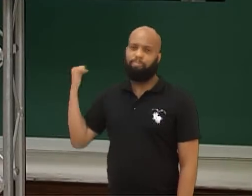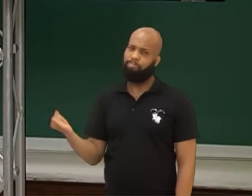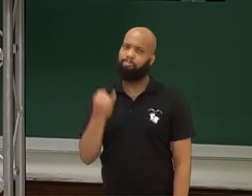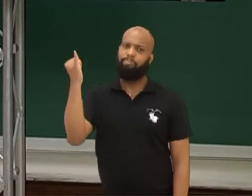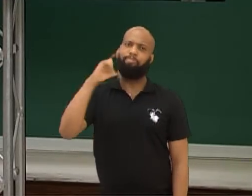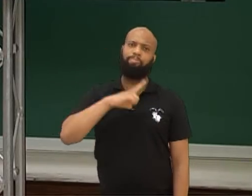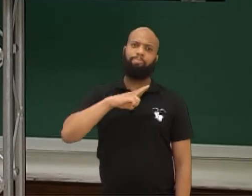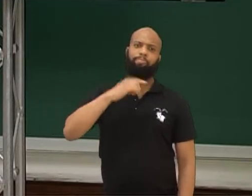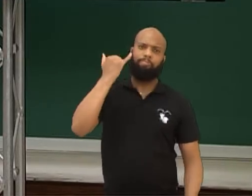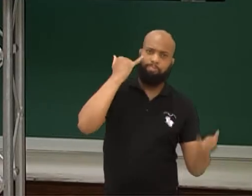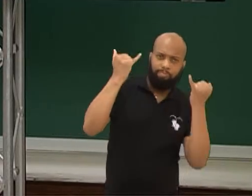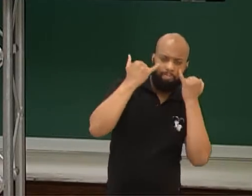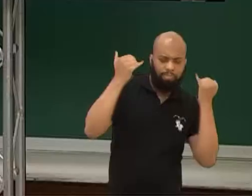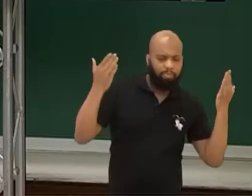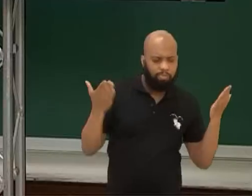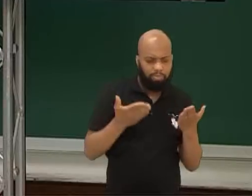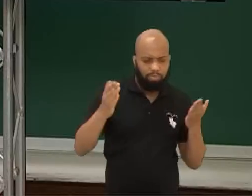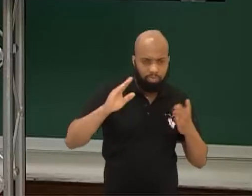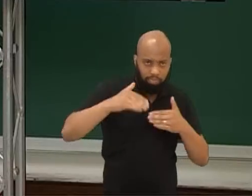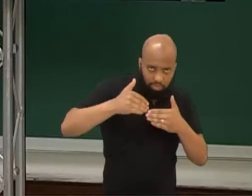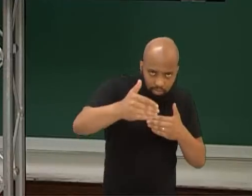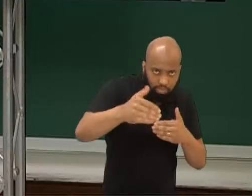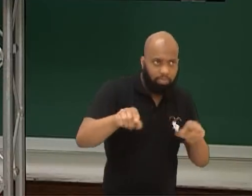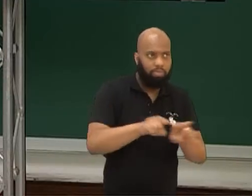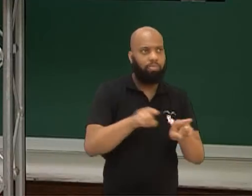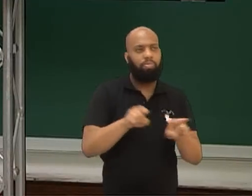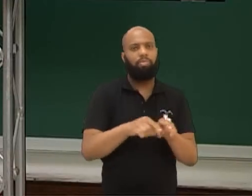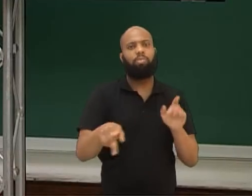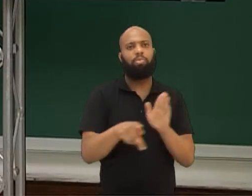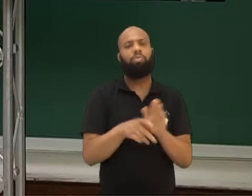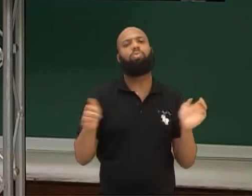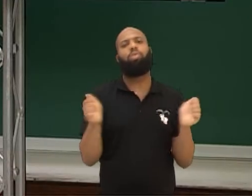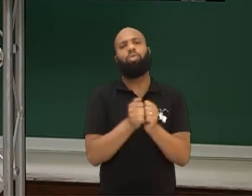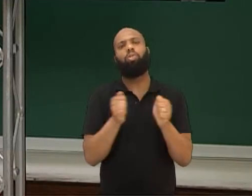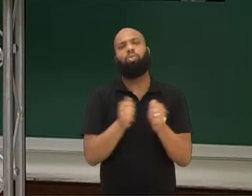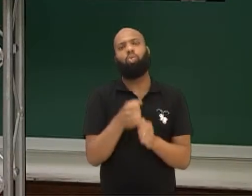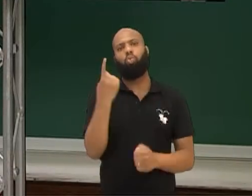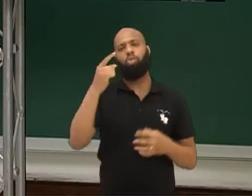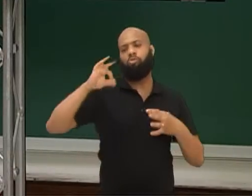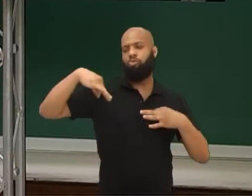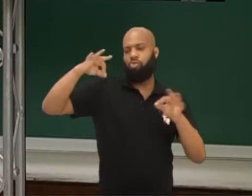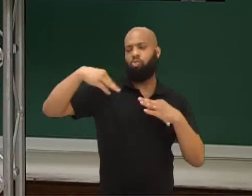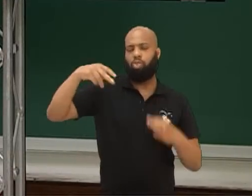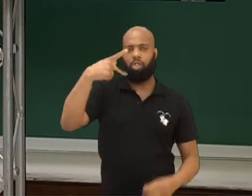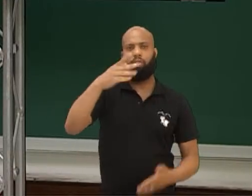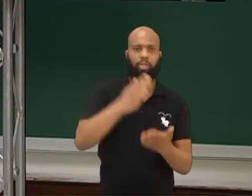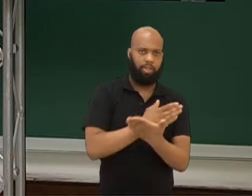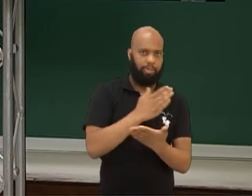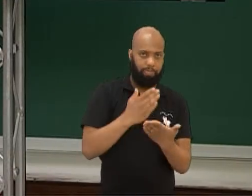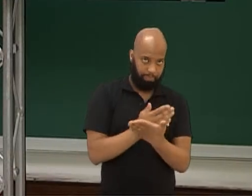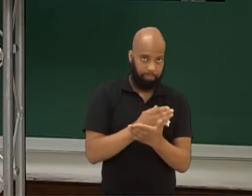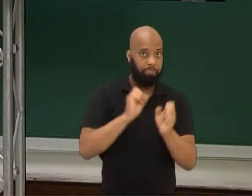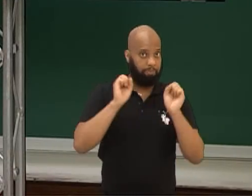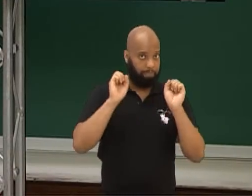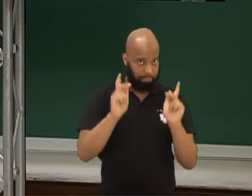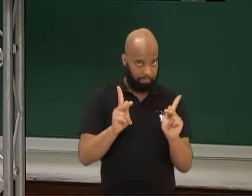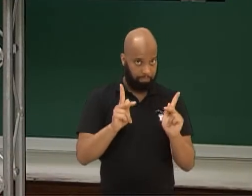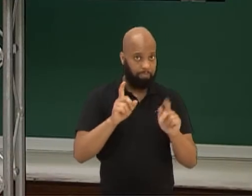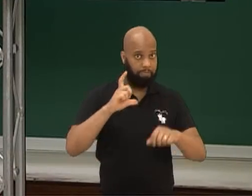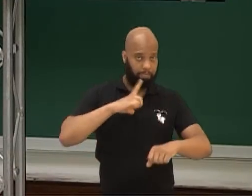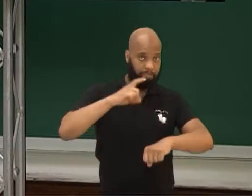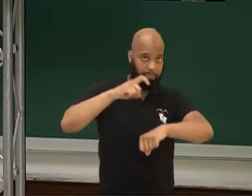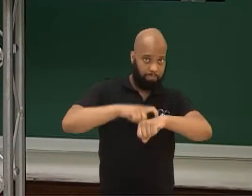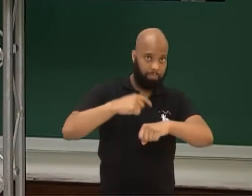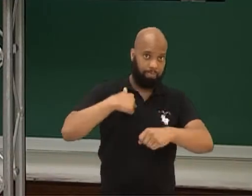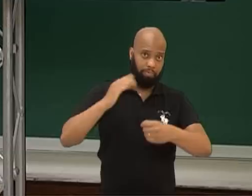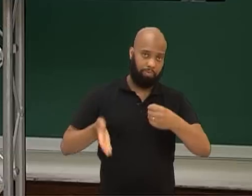aquelas informações de hoje e das aulas anteriores, tudo numa página só aí do caderno de vocês, para vocês ficarem melhor organizados,